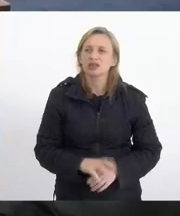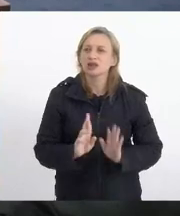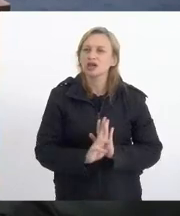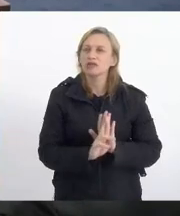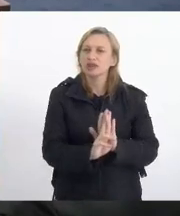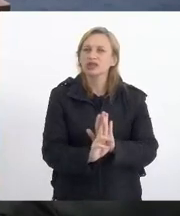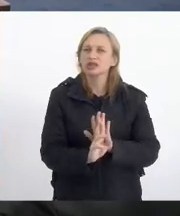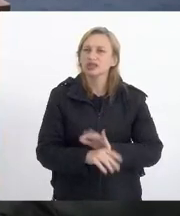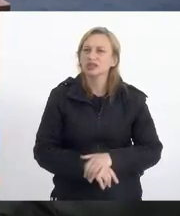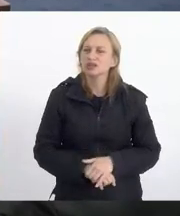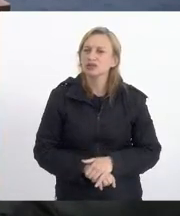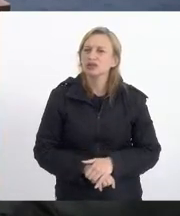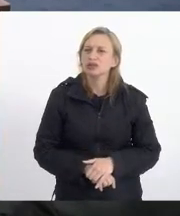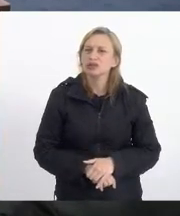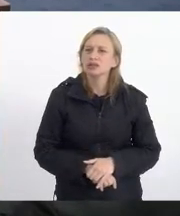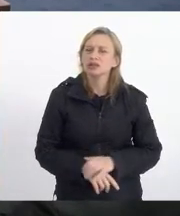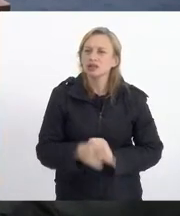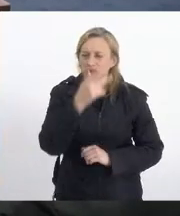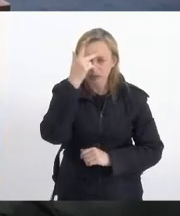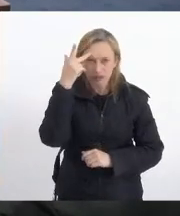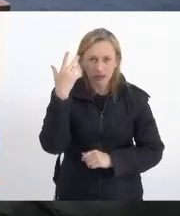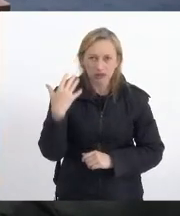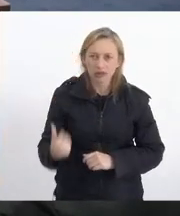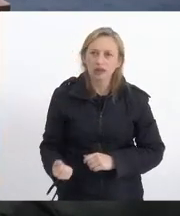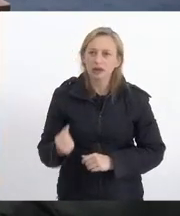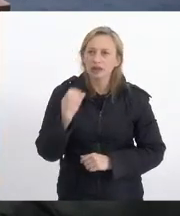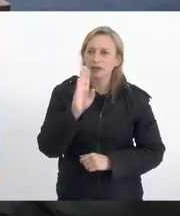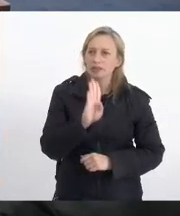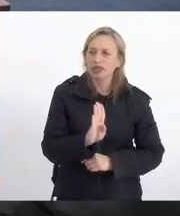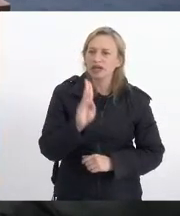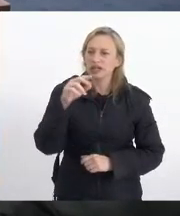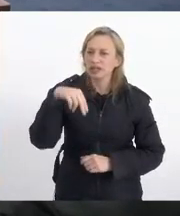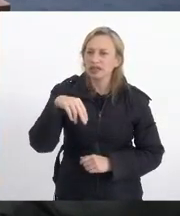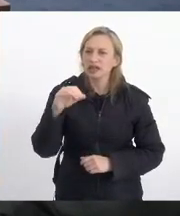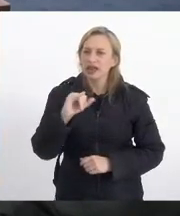representando as pensionistas da PEMERG.